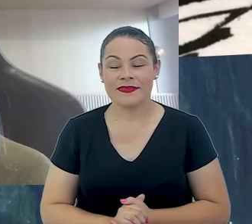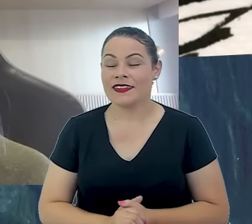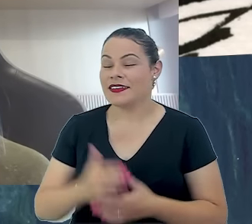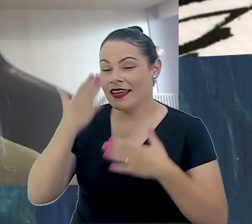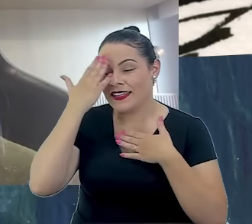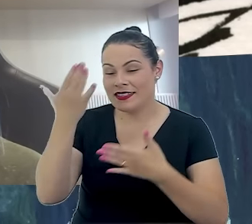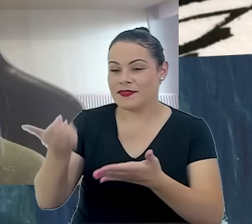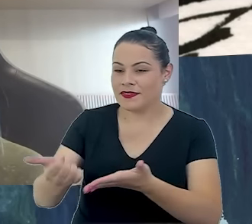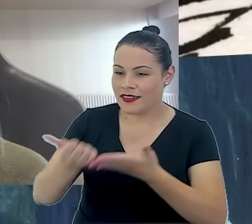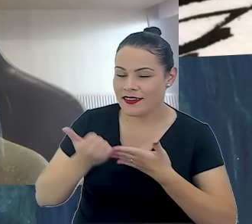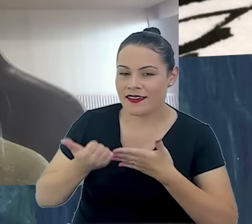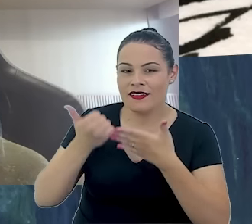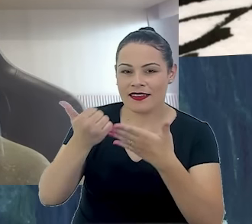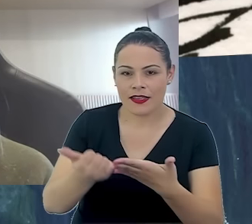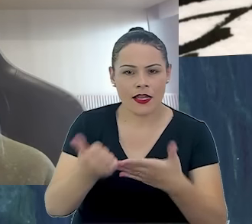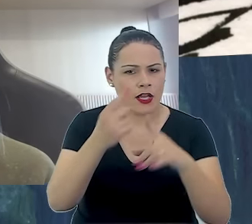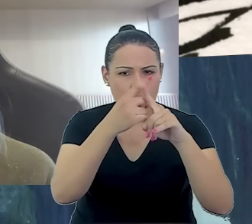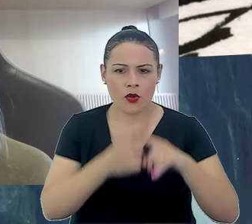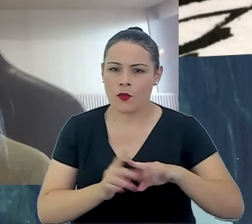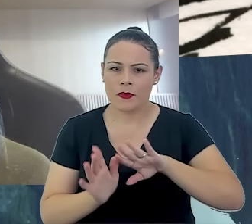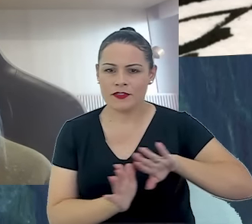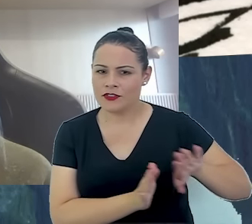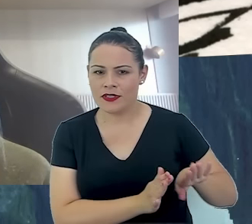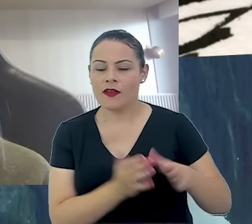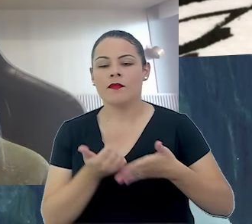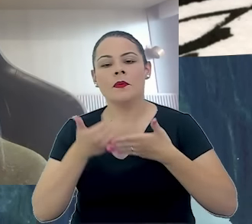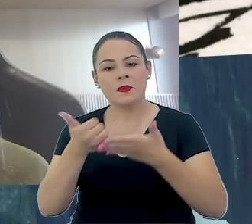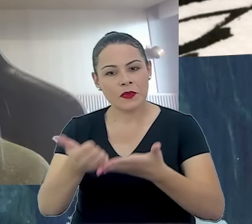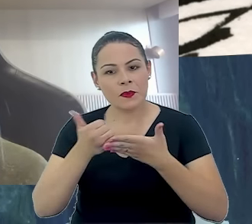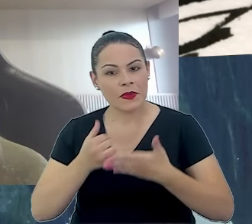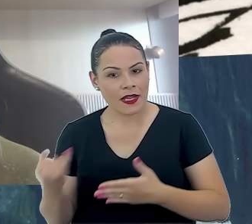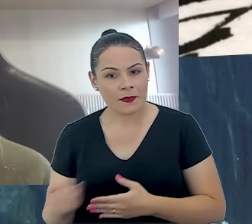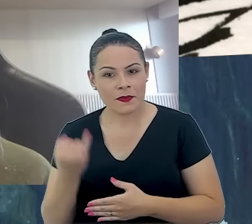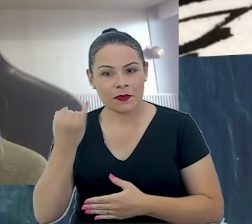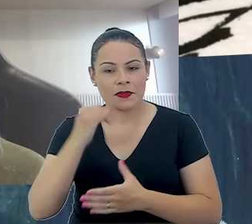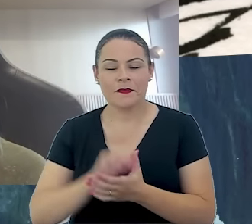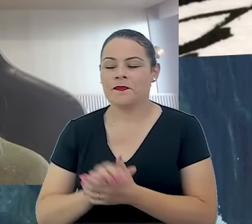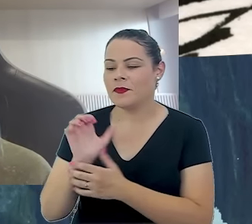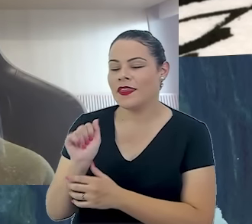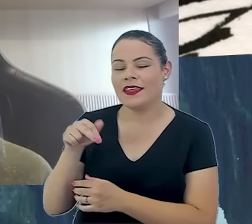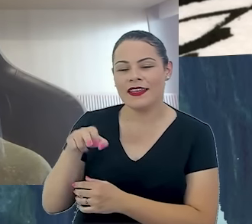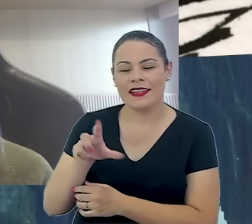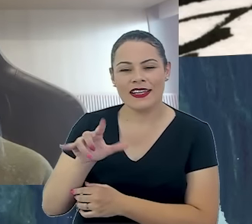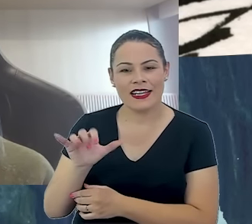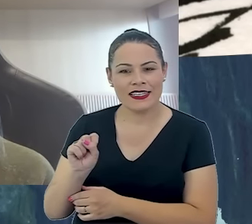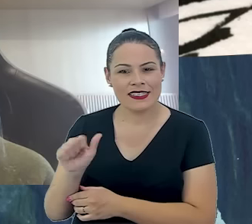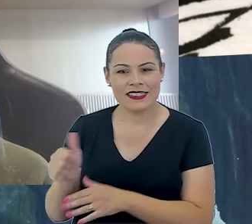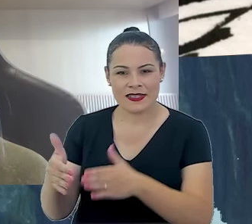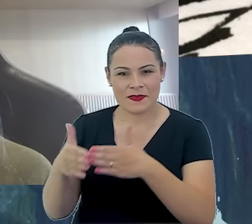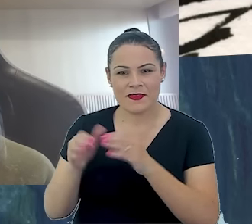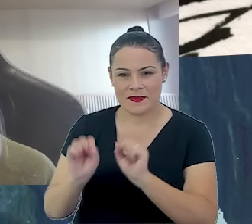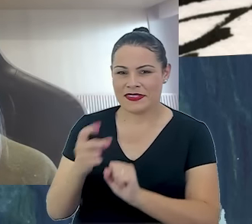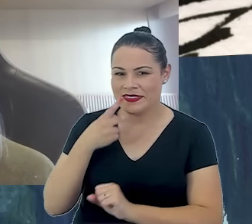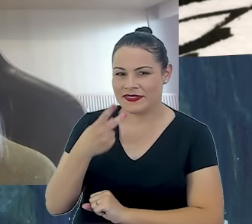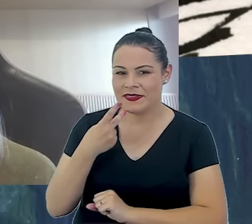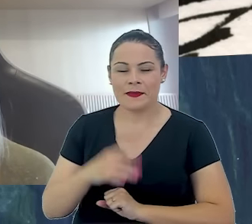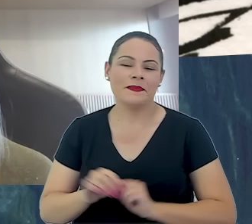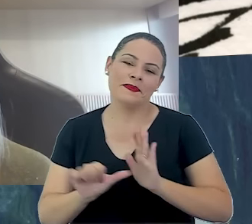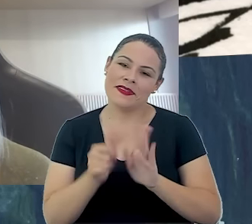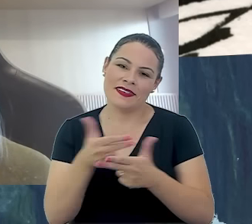muito cooperar não apenas cupti isso isso é realmente muito importante Ana Elisa por favor